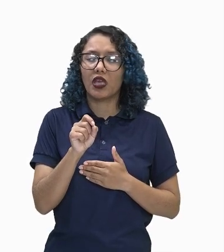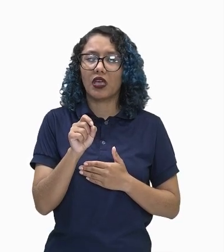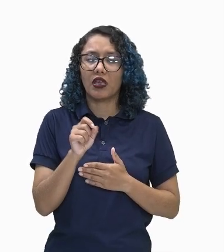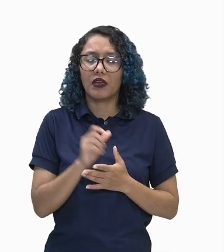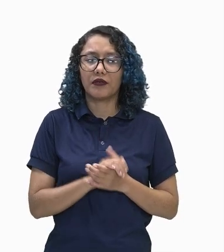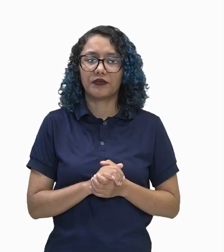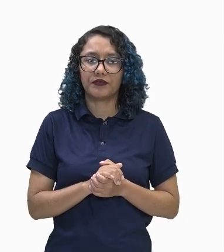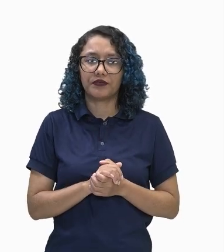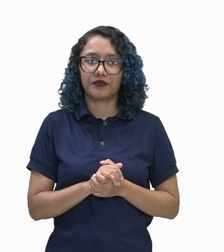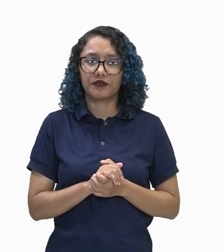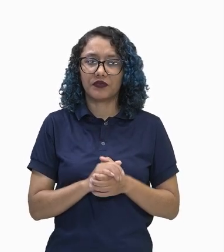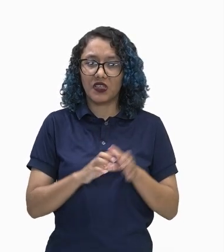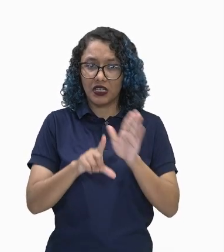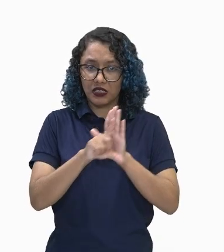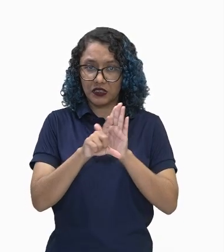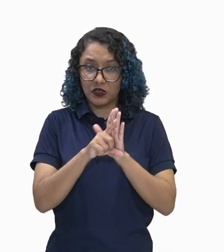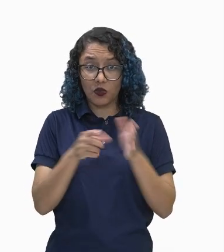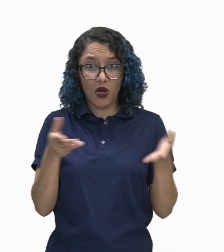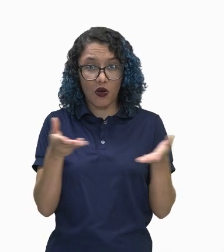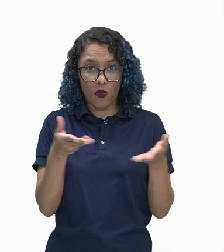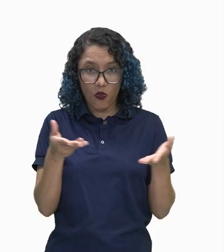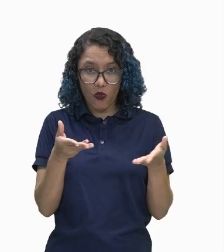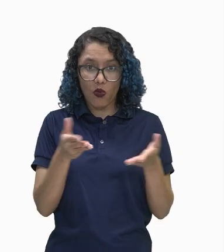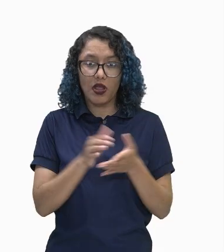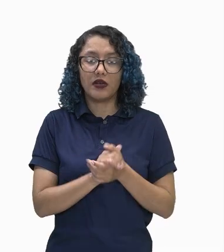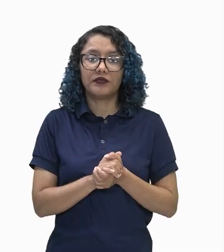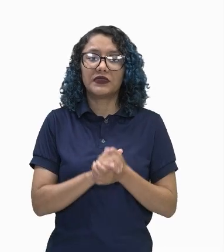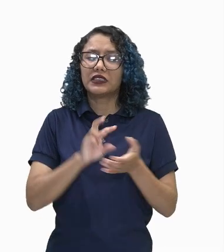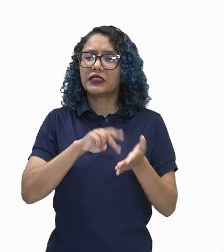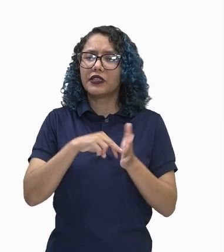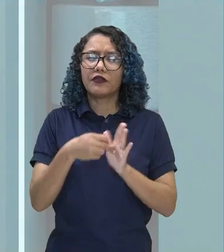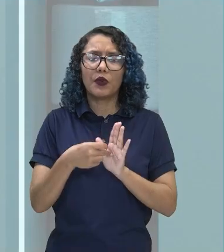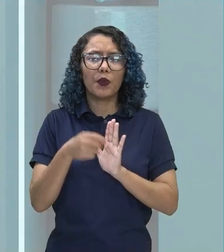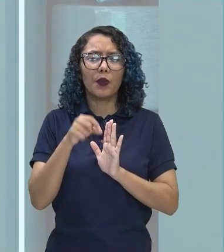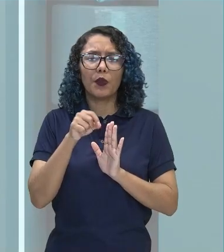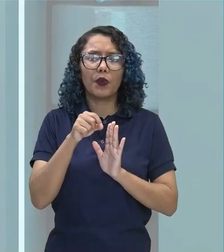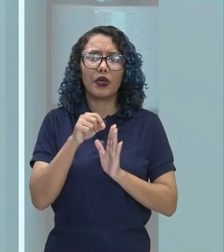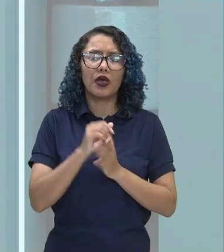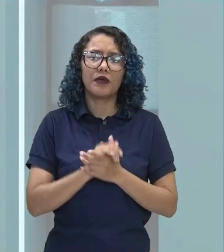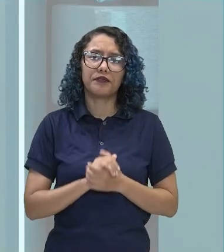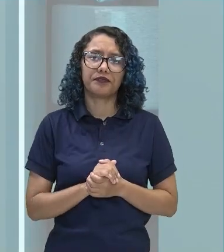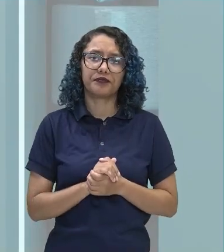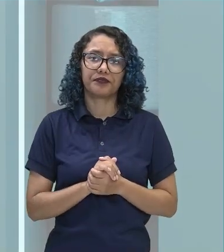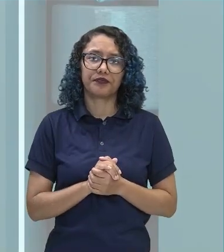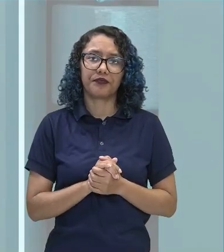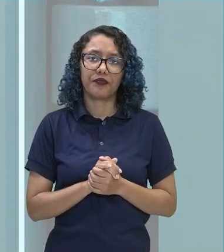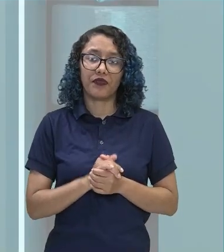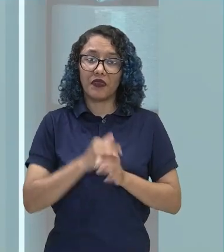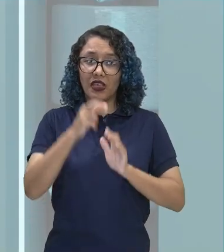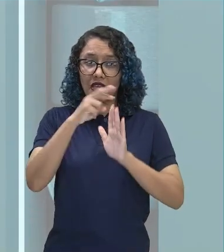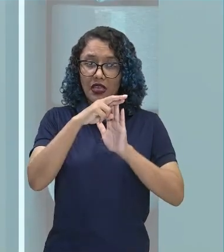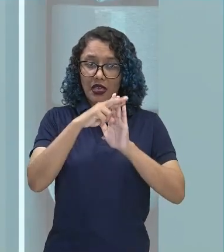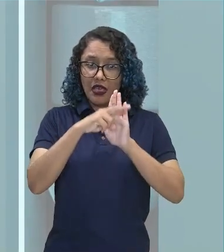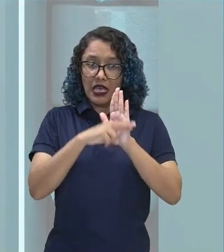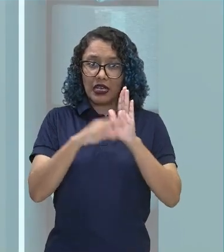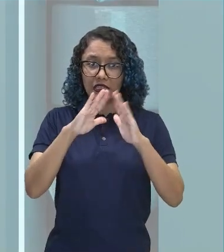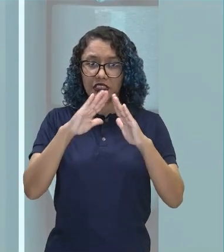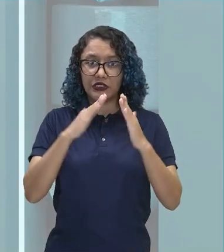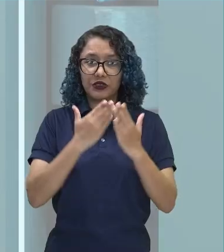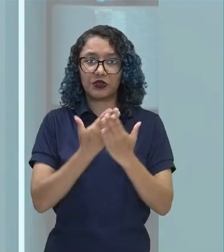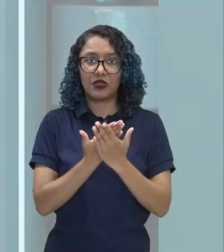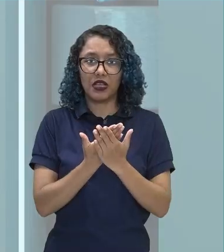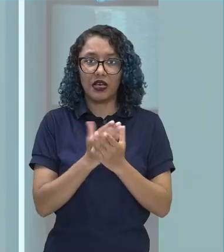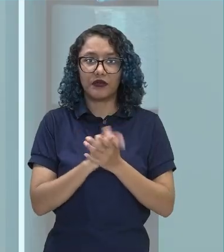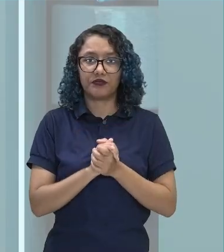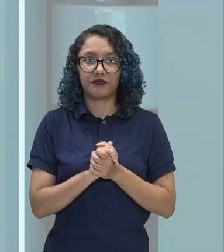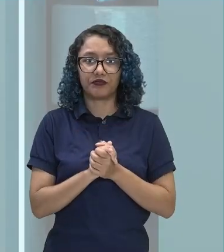legislação atual, queremos dizer que um regimento escolar, ele não é feito pela